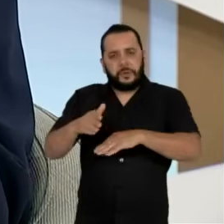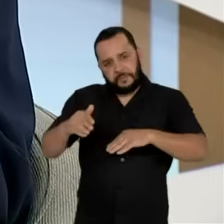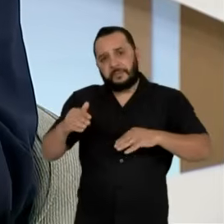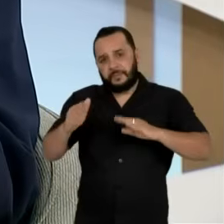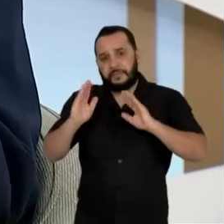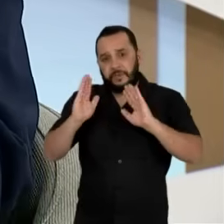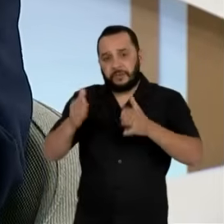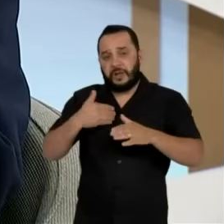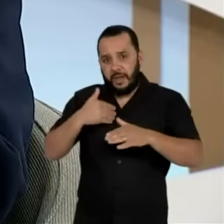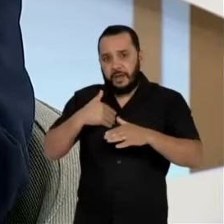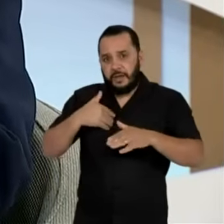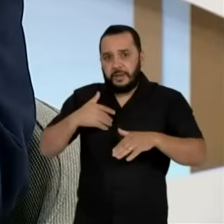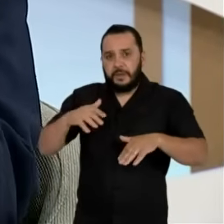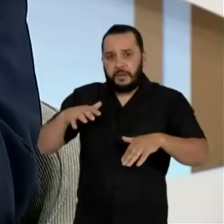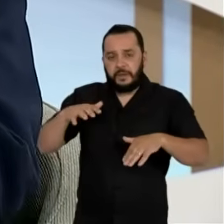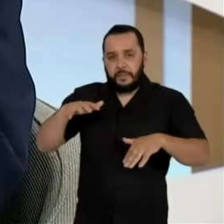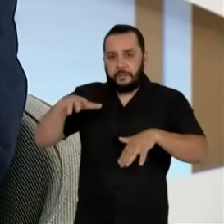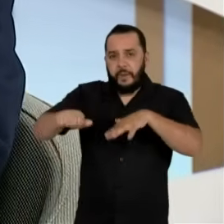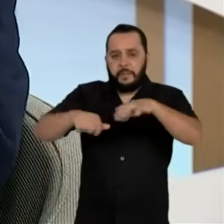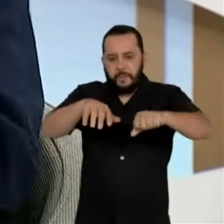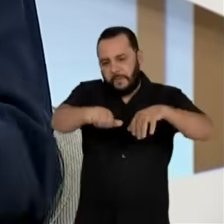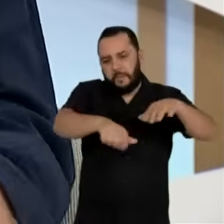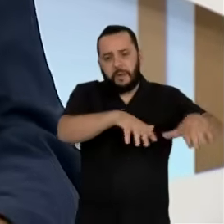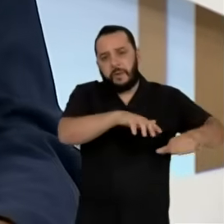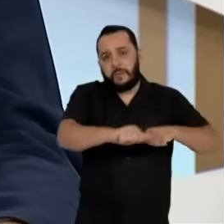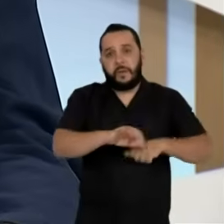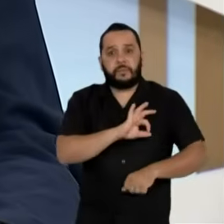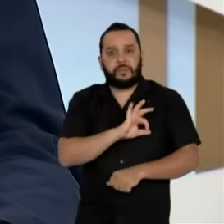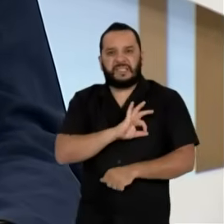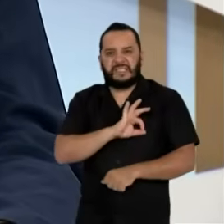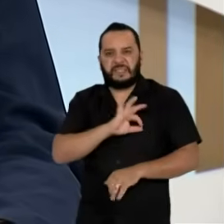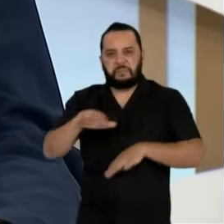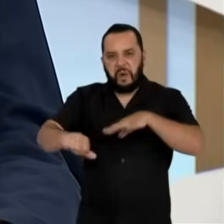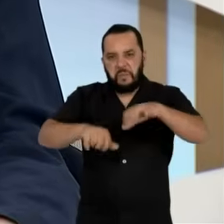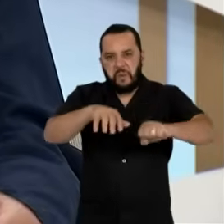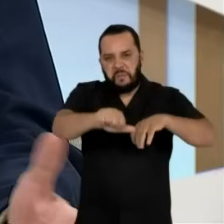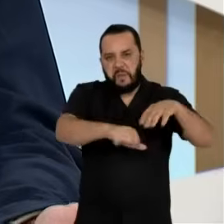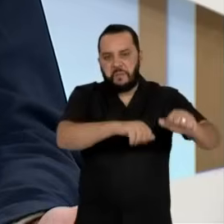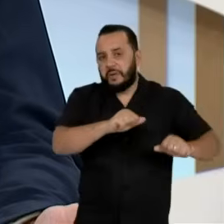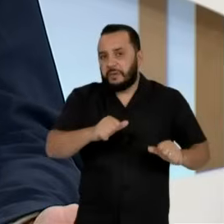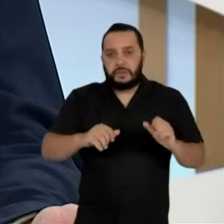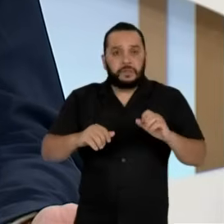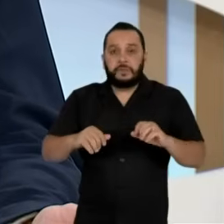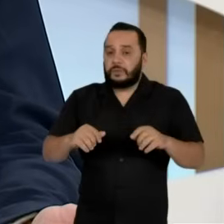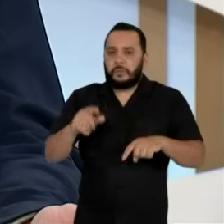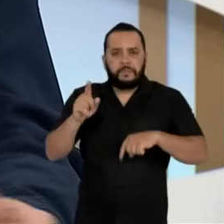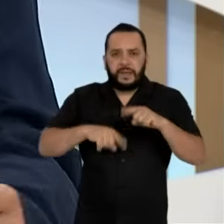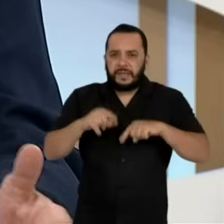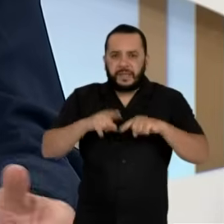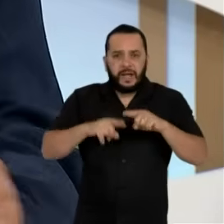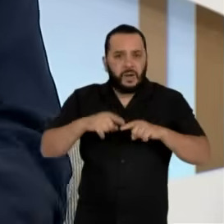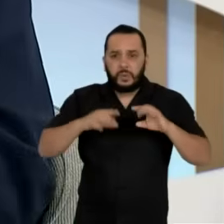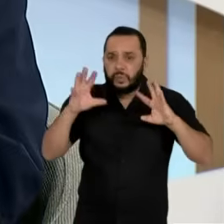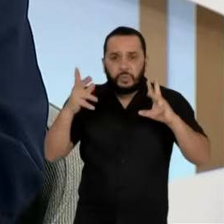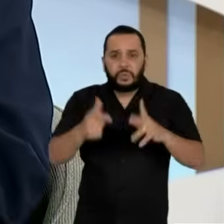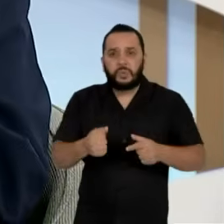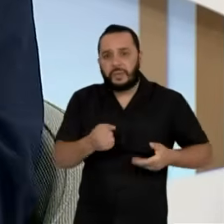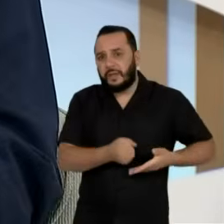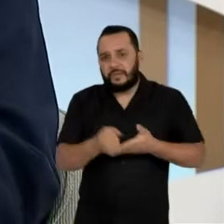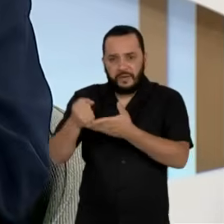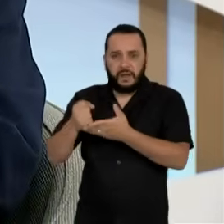foi ocupada pela polícia, né? E levaram todos os nossos equipamentos, tudo, todos